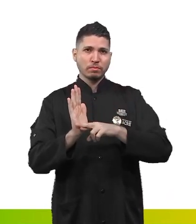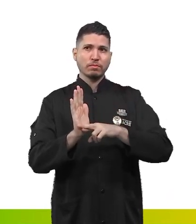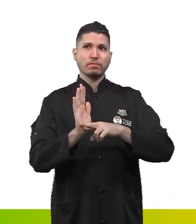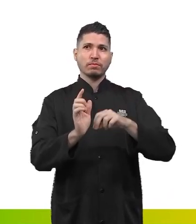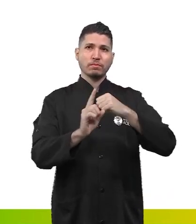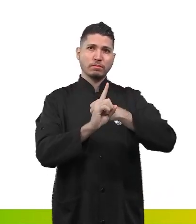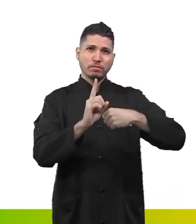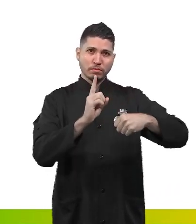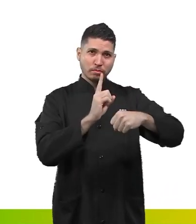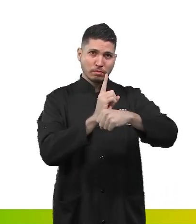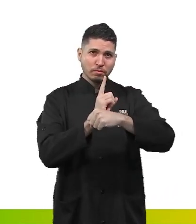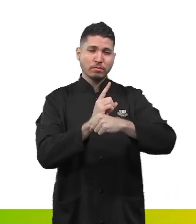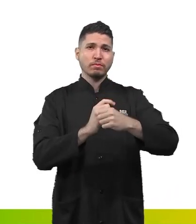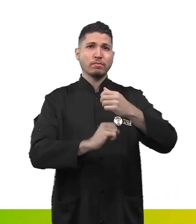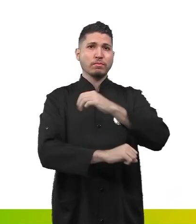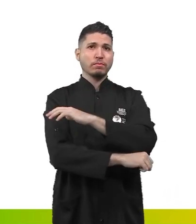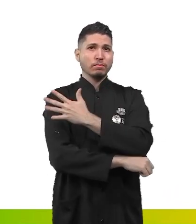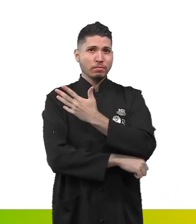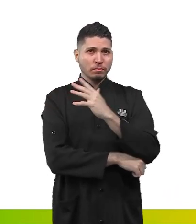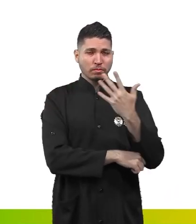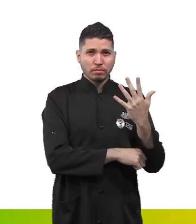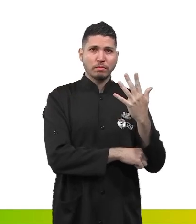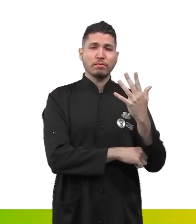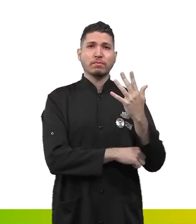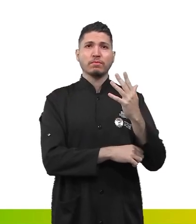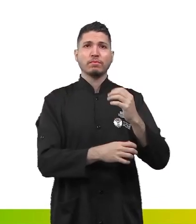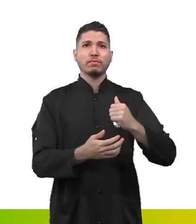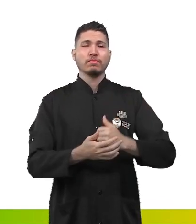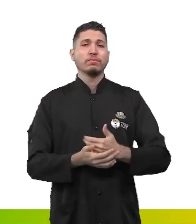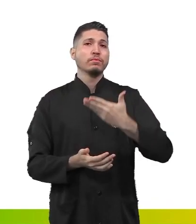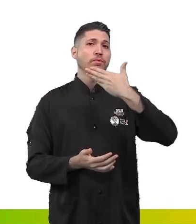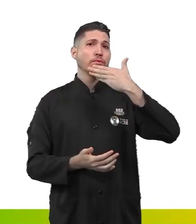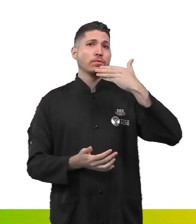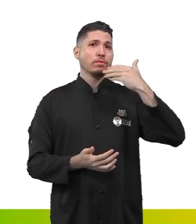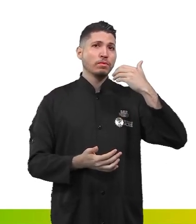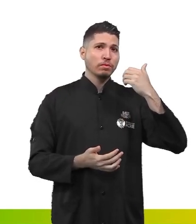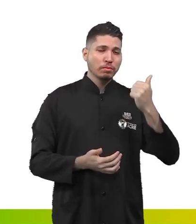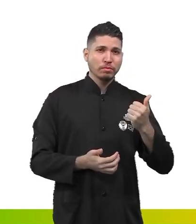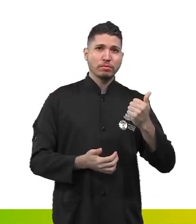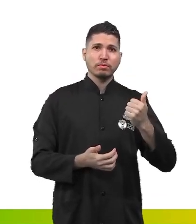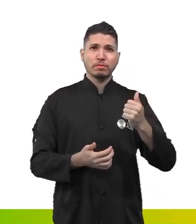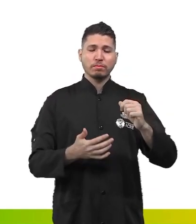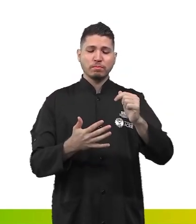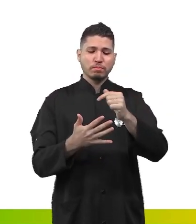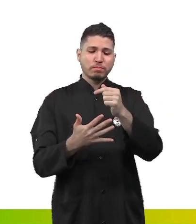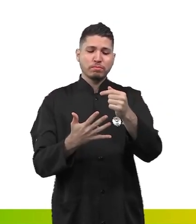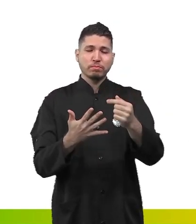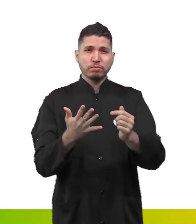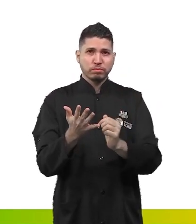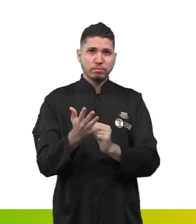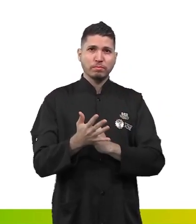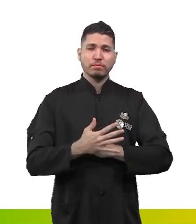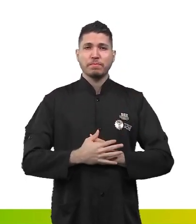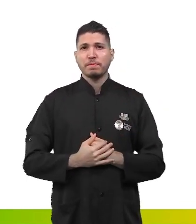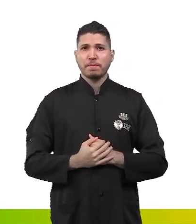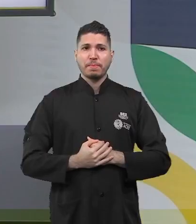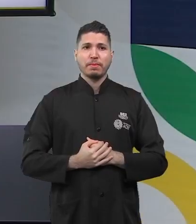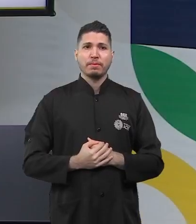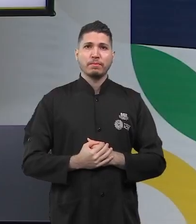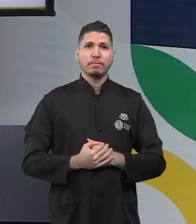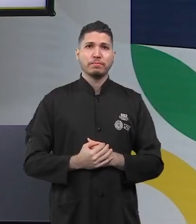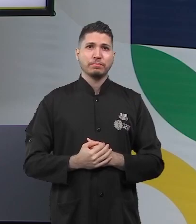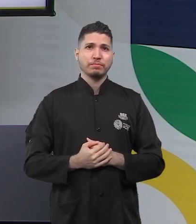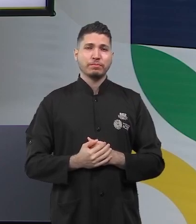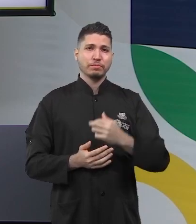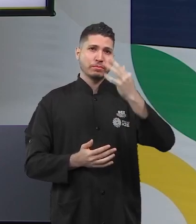socioambientais, o que favorece a vida nas suas múltiplas formas. Então, o